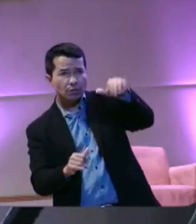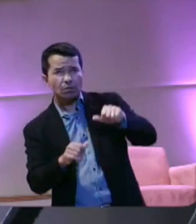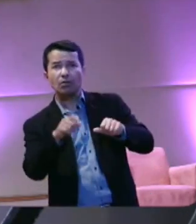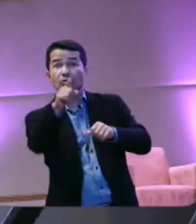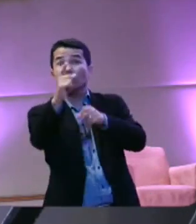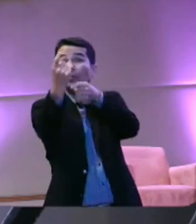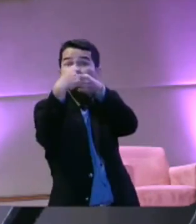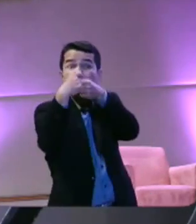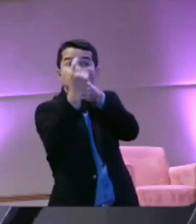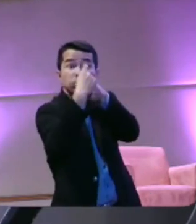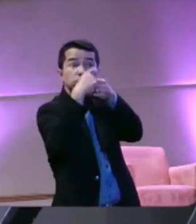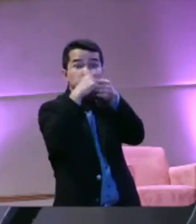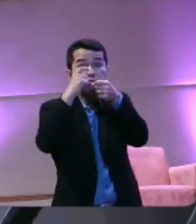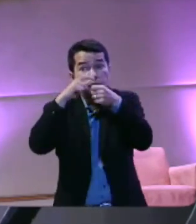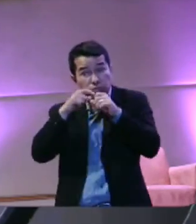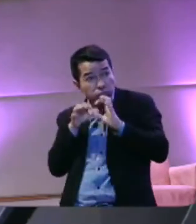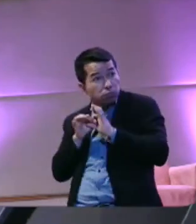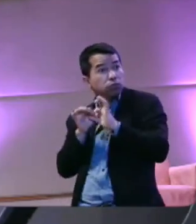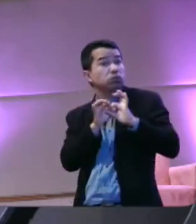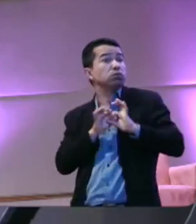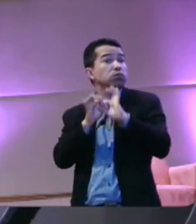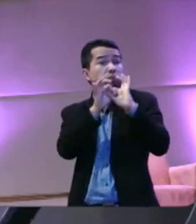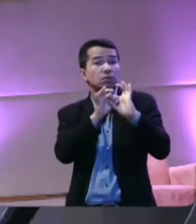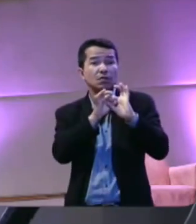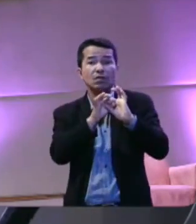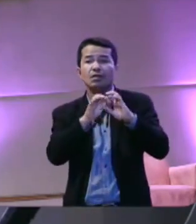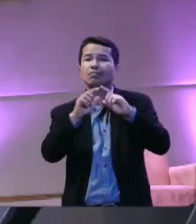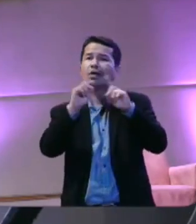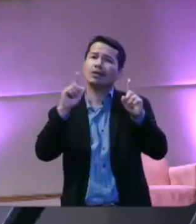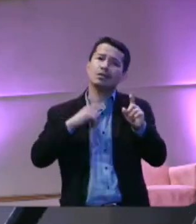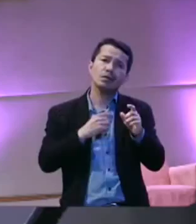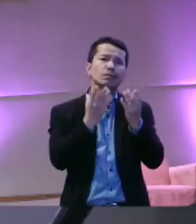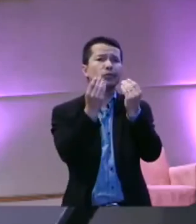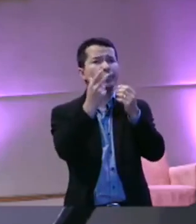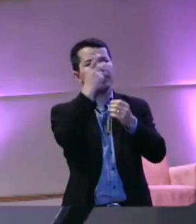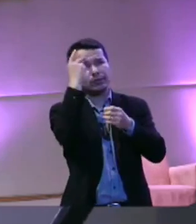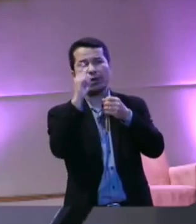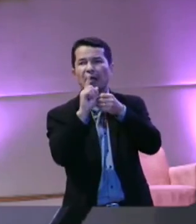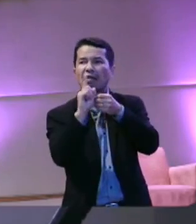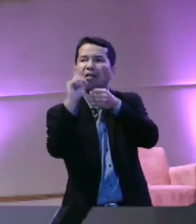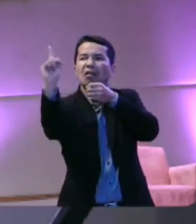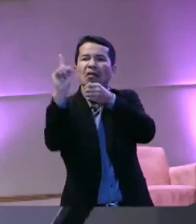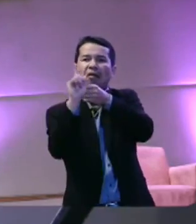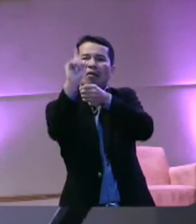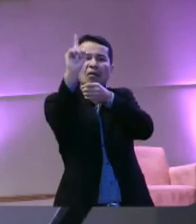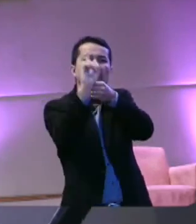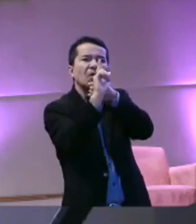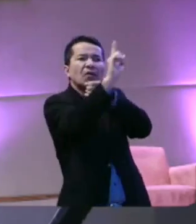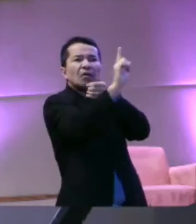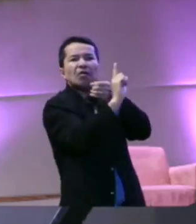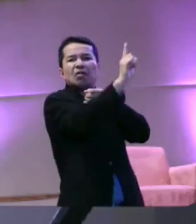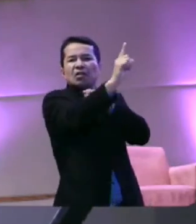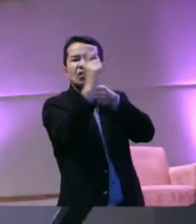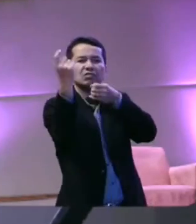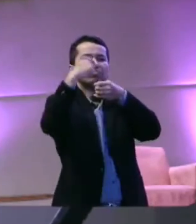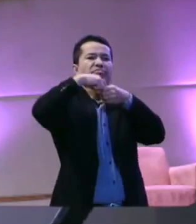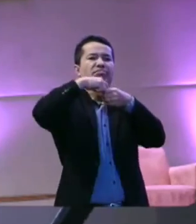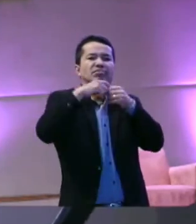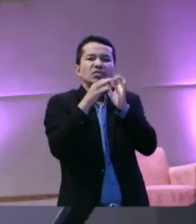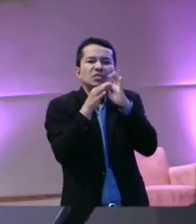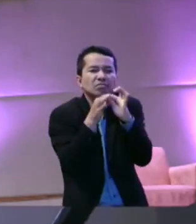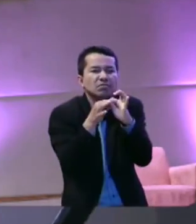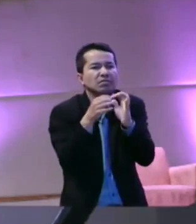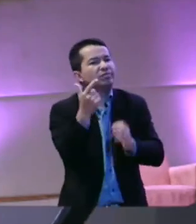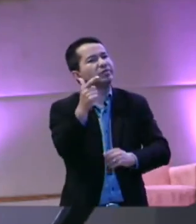mover. Jesus se lamentava sobre a cidade de Jerusalém pela rejeição com a qual ele tinha sido